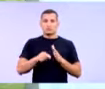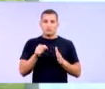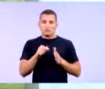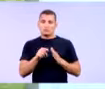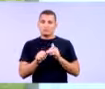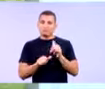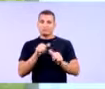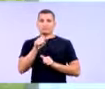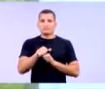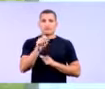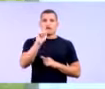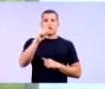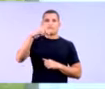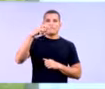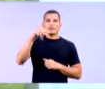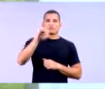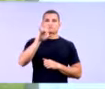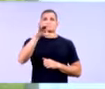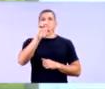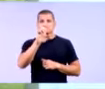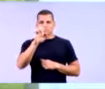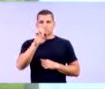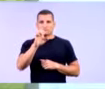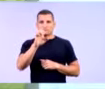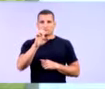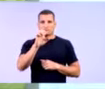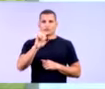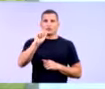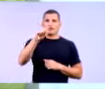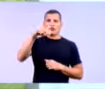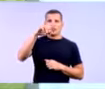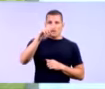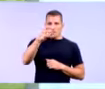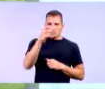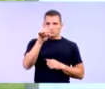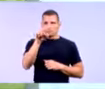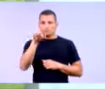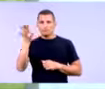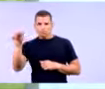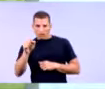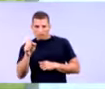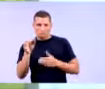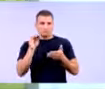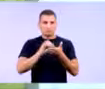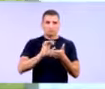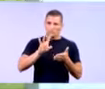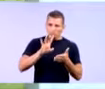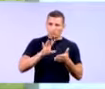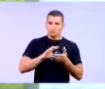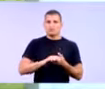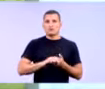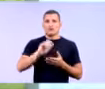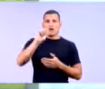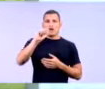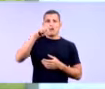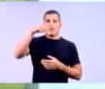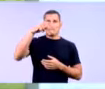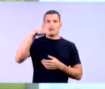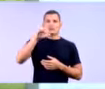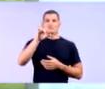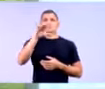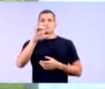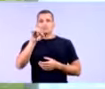ser apêndice. A diferença é, anexo você pega pronto, apêndice você vai criar as suas perguntas,